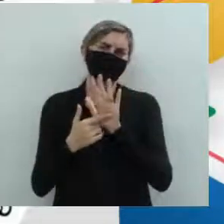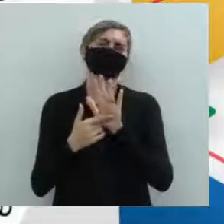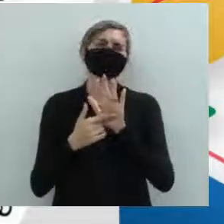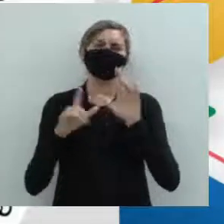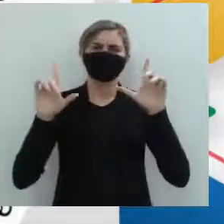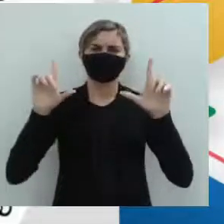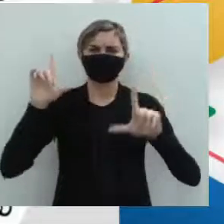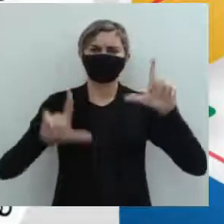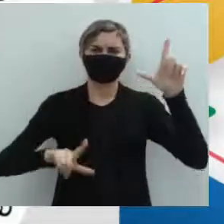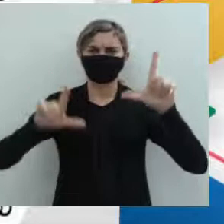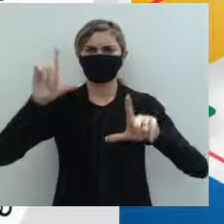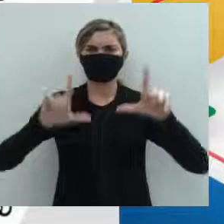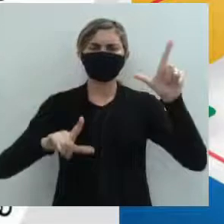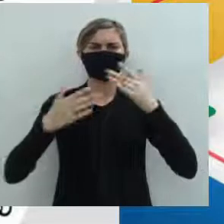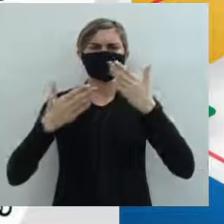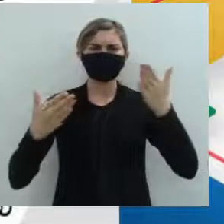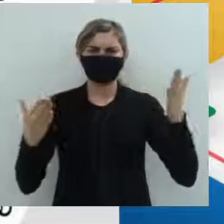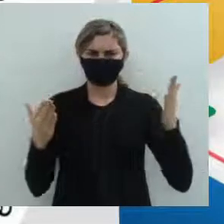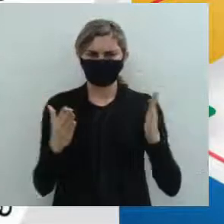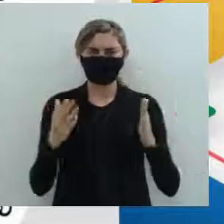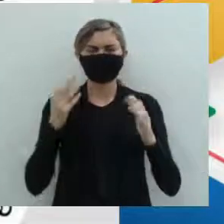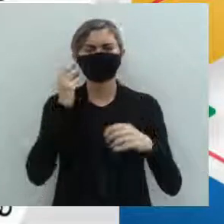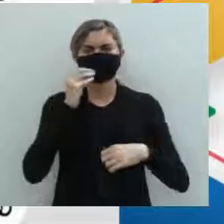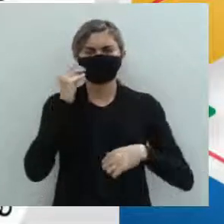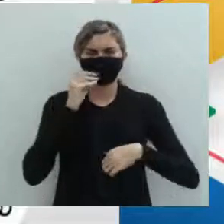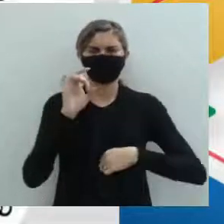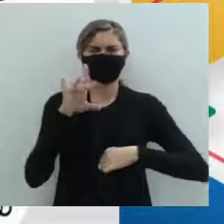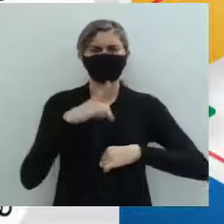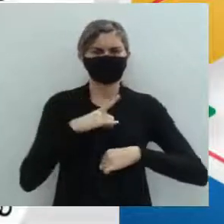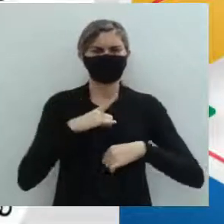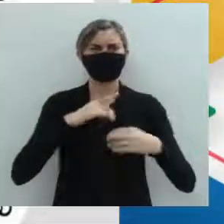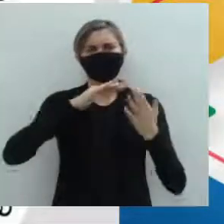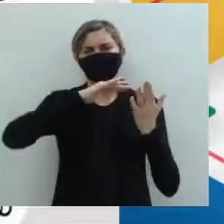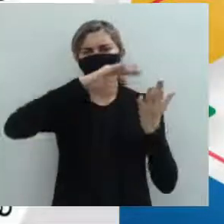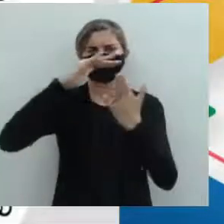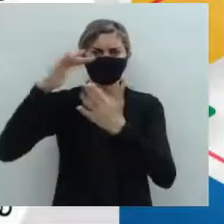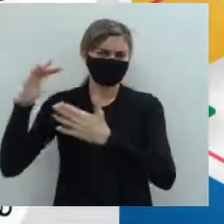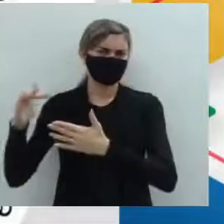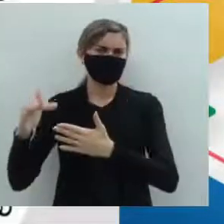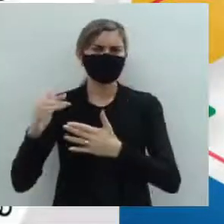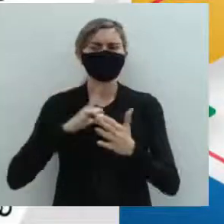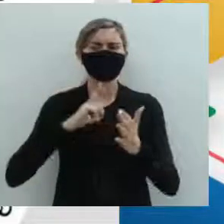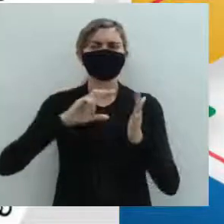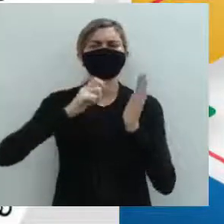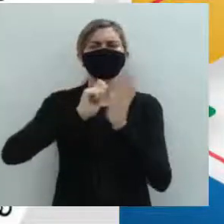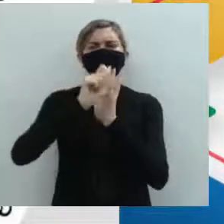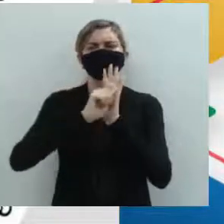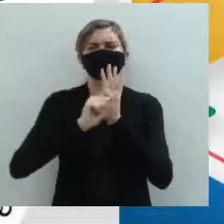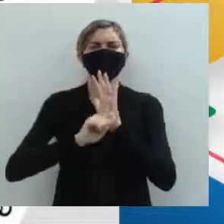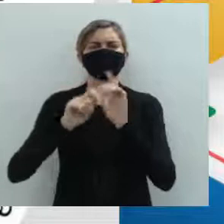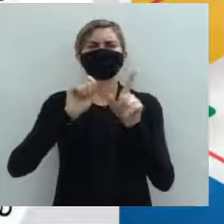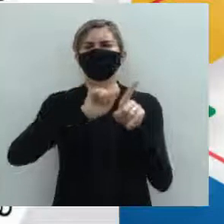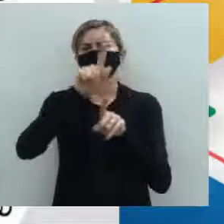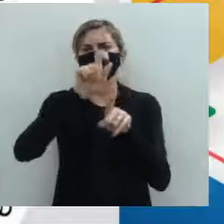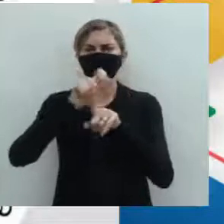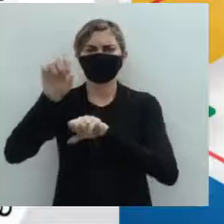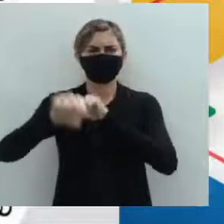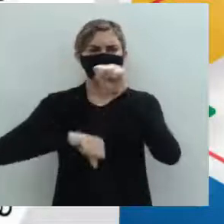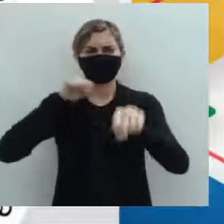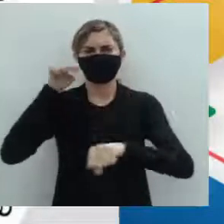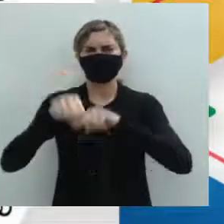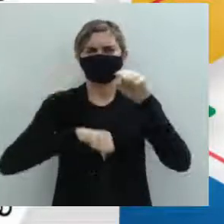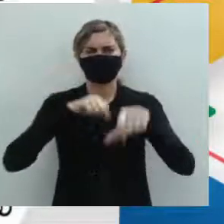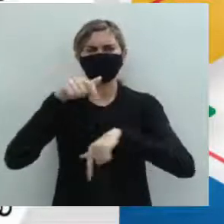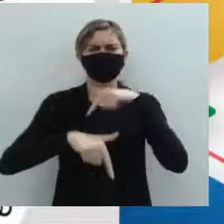tela grande que o Robertão deixou, e vê só, a gente tem o entregador, e o que é que tem escrito? Ele aluga a bicicleta para